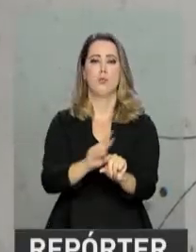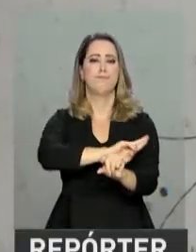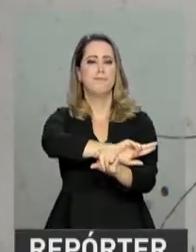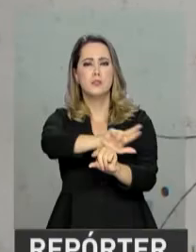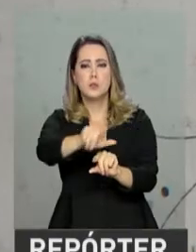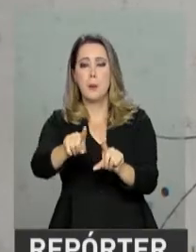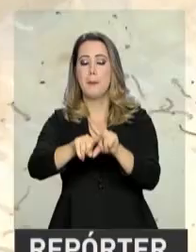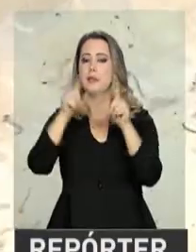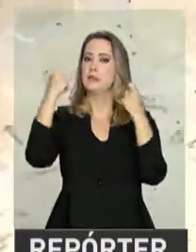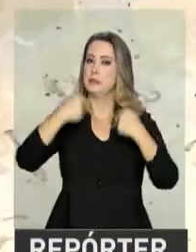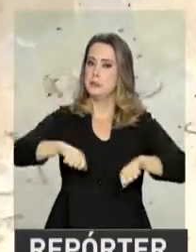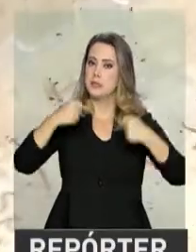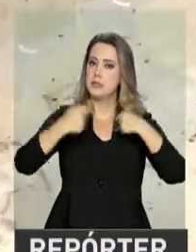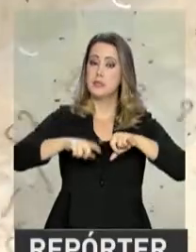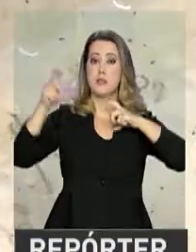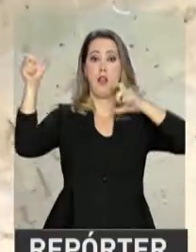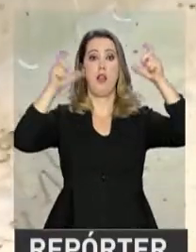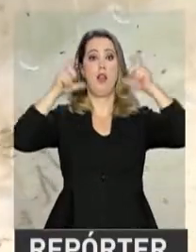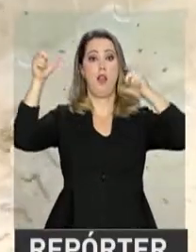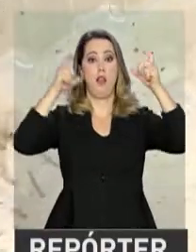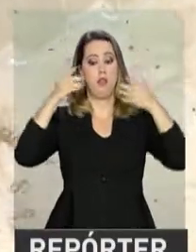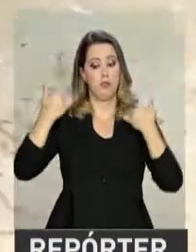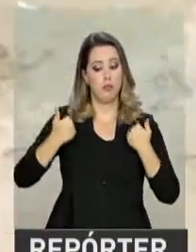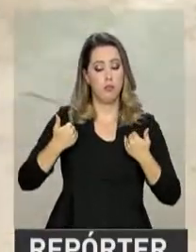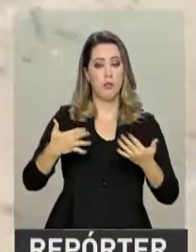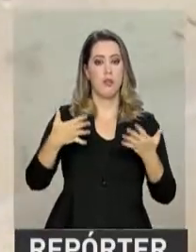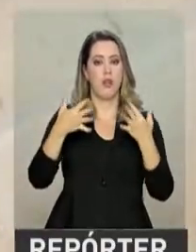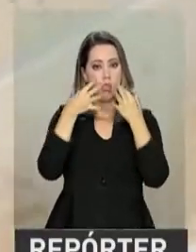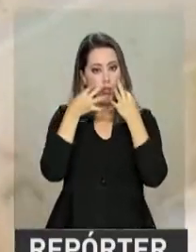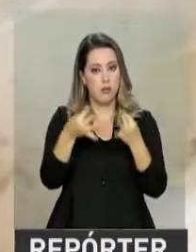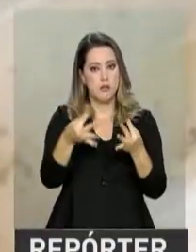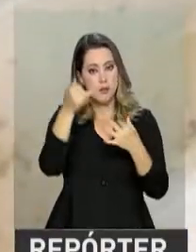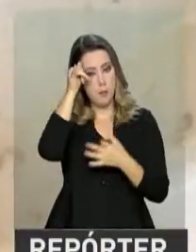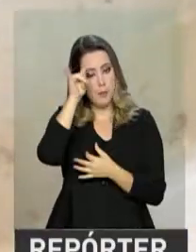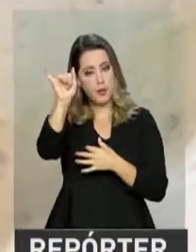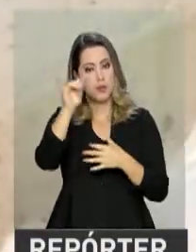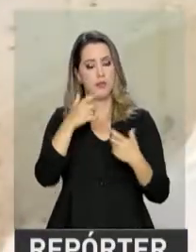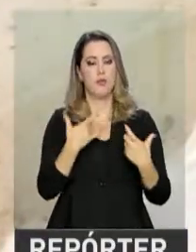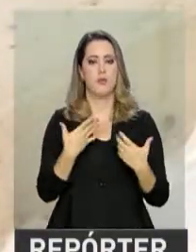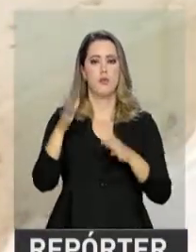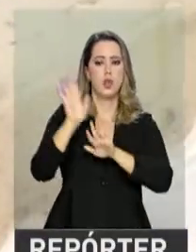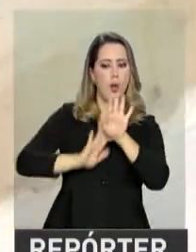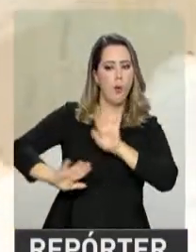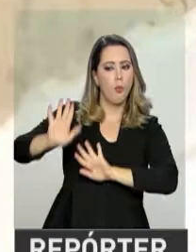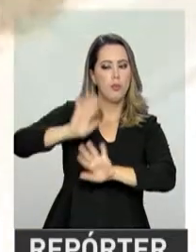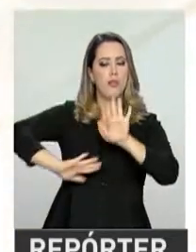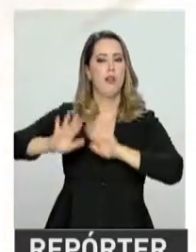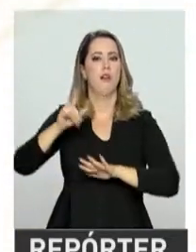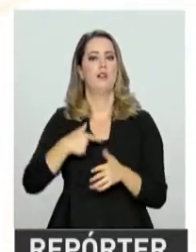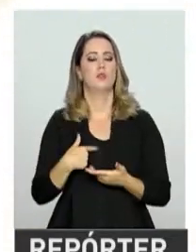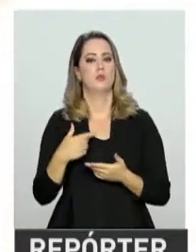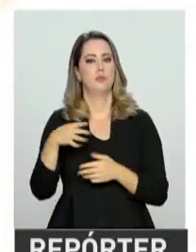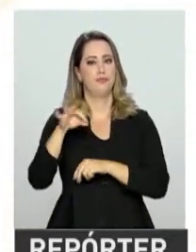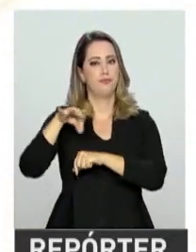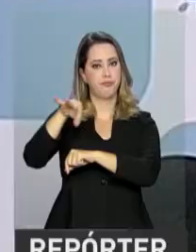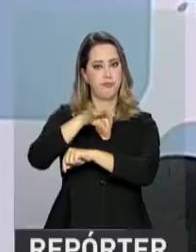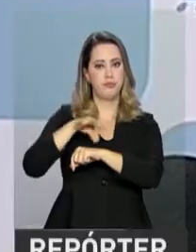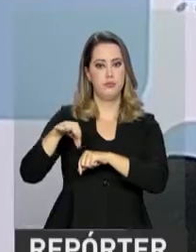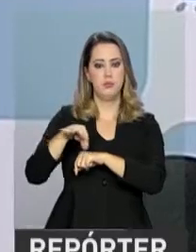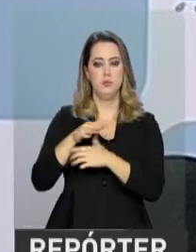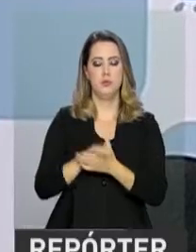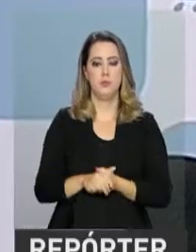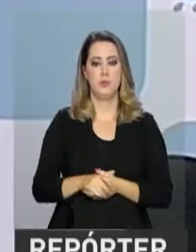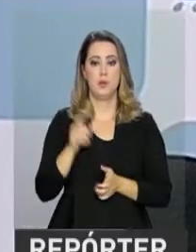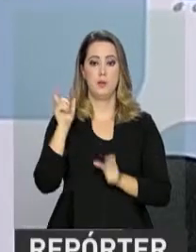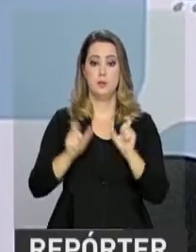saúde garante que a população precisa continuar em alerta e tomando todas as medidas para combater o mosquito as